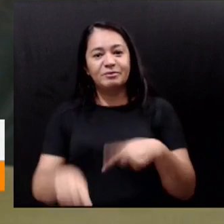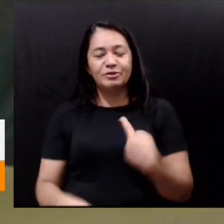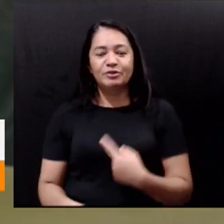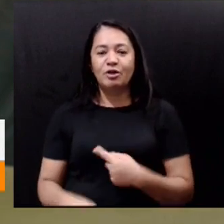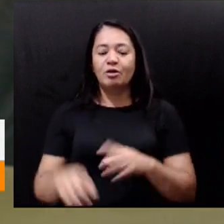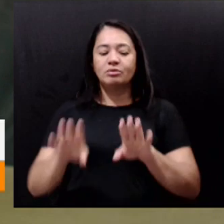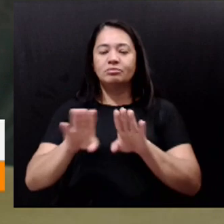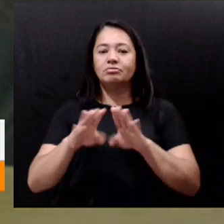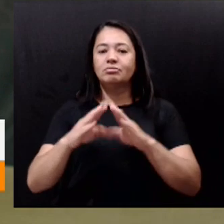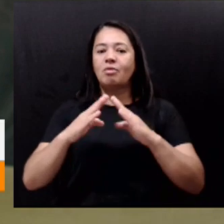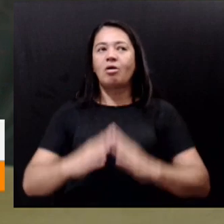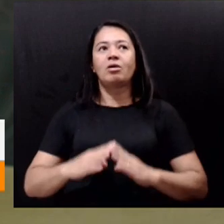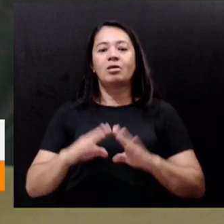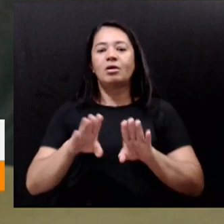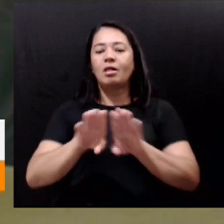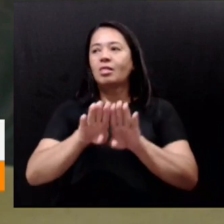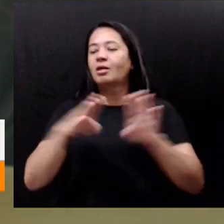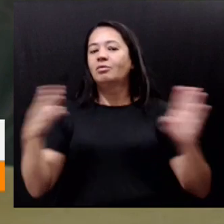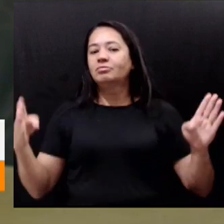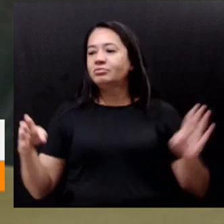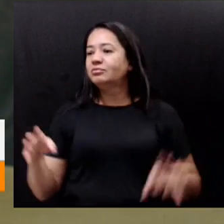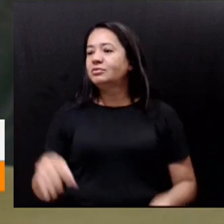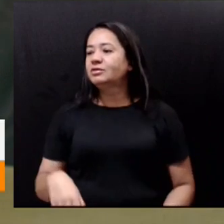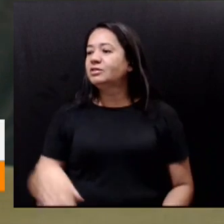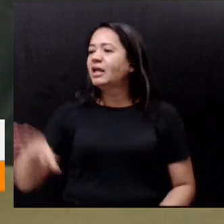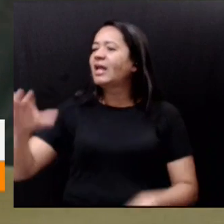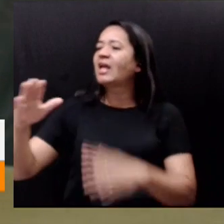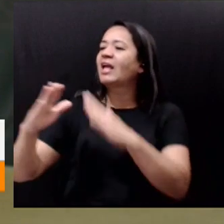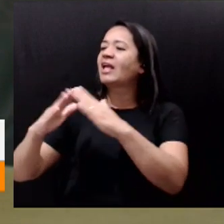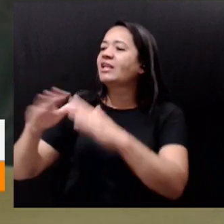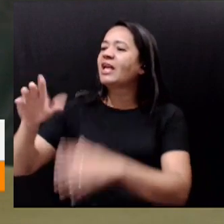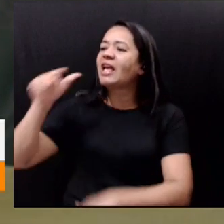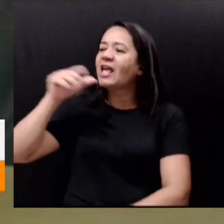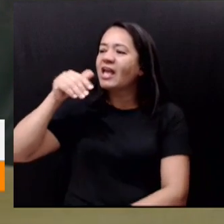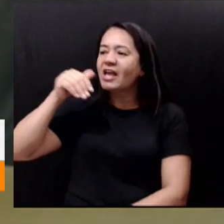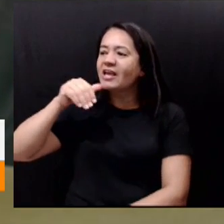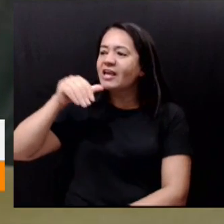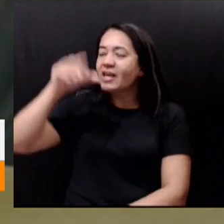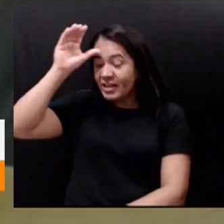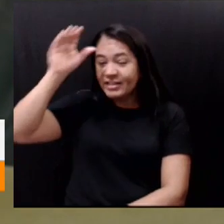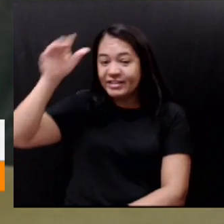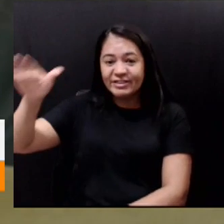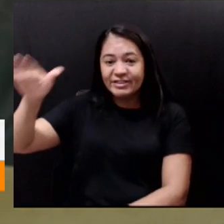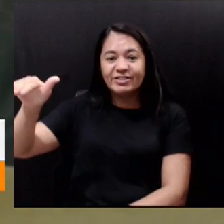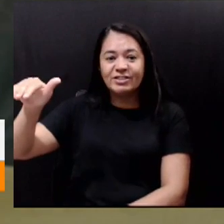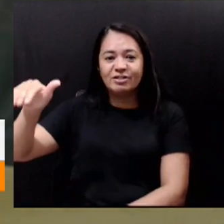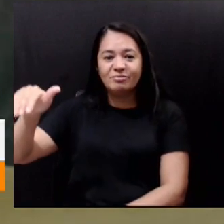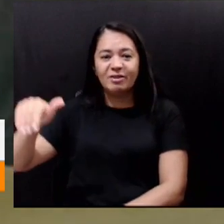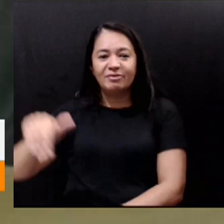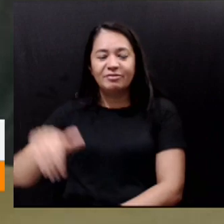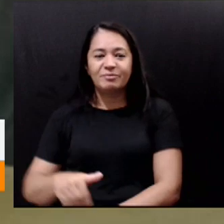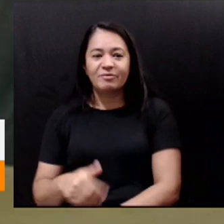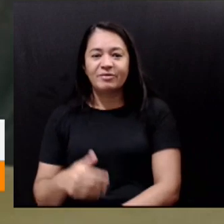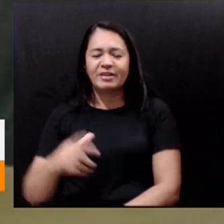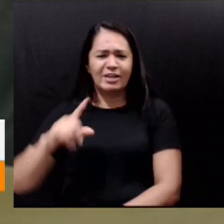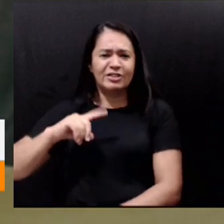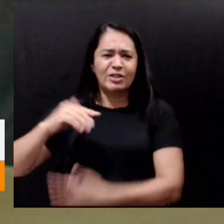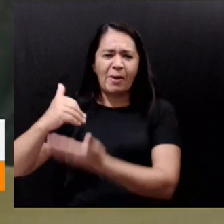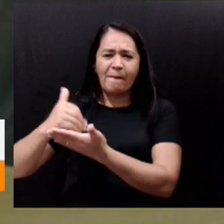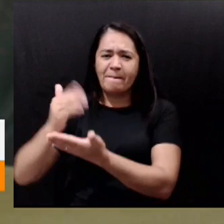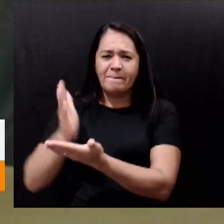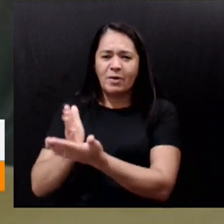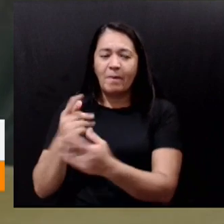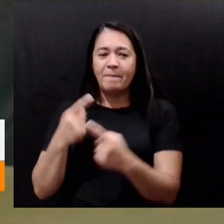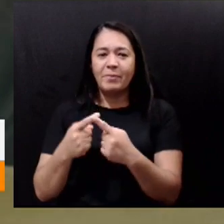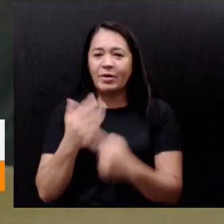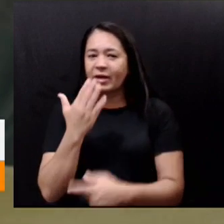cheguei e chamava o vizinho de tia, né, e chegava, tinha lá um bolo, porque o pessoal, a comida é